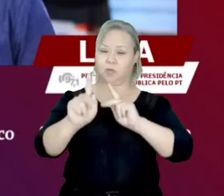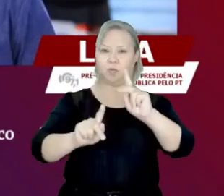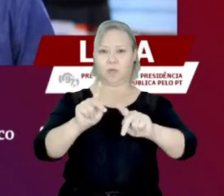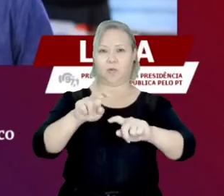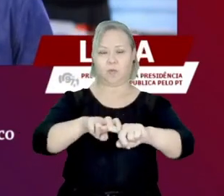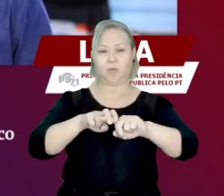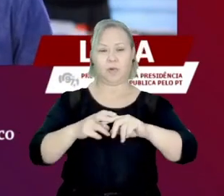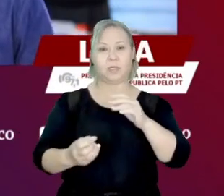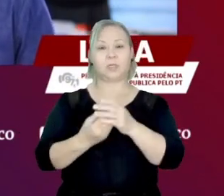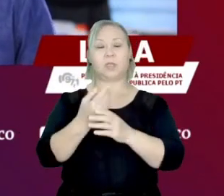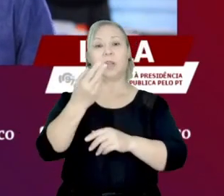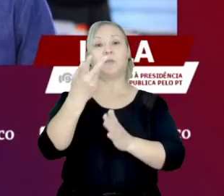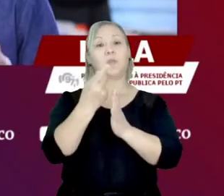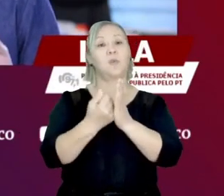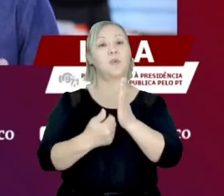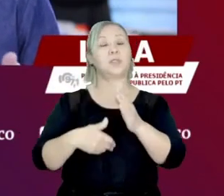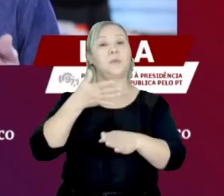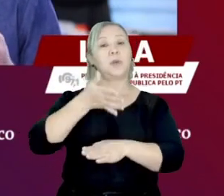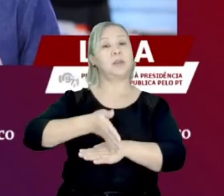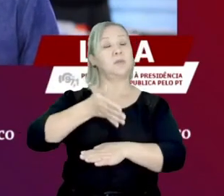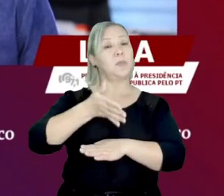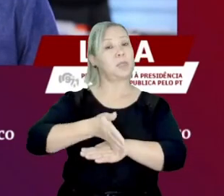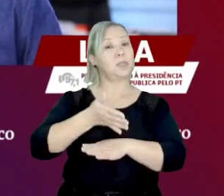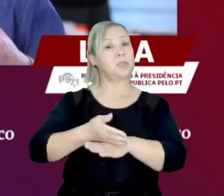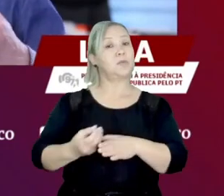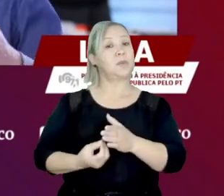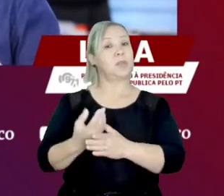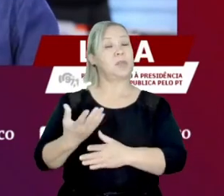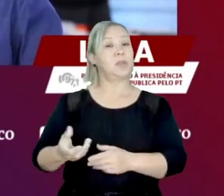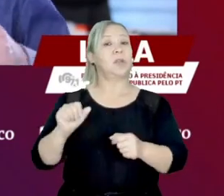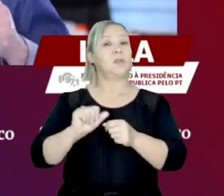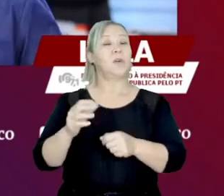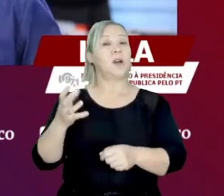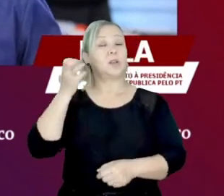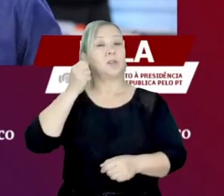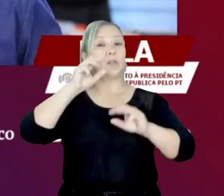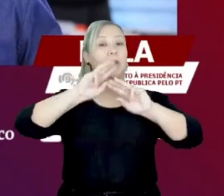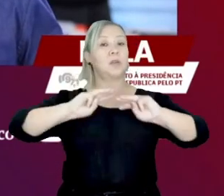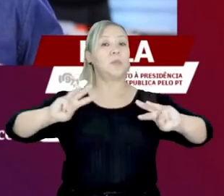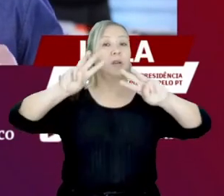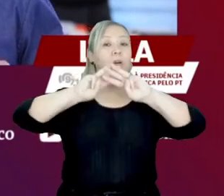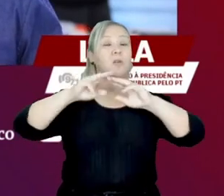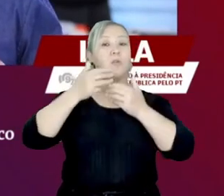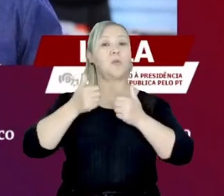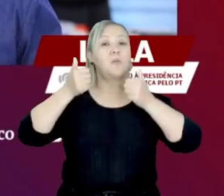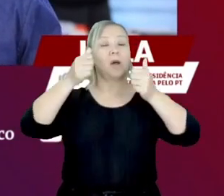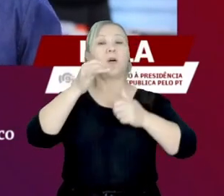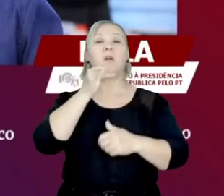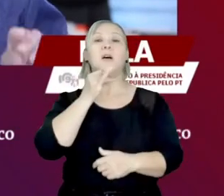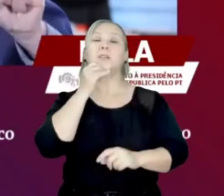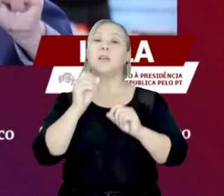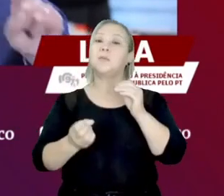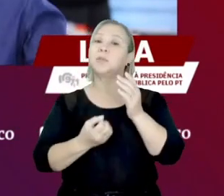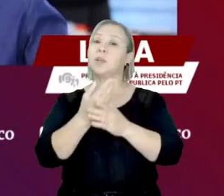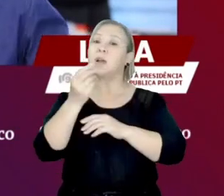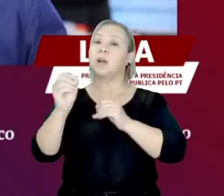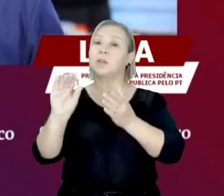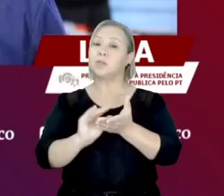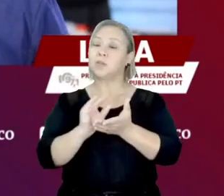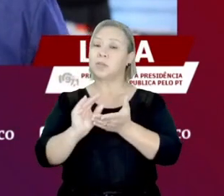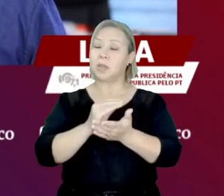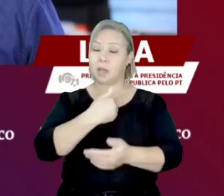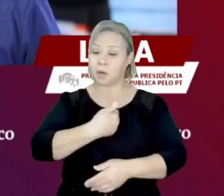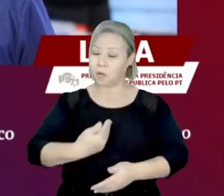públicos. Ou seja, nos nossos governos, o povo fazia o orçamento. Era o povo que dizia que obra que ele